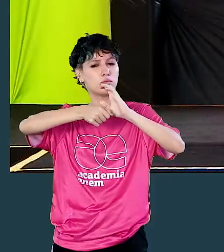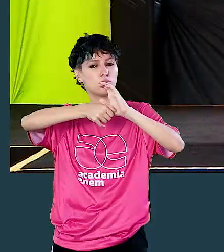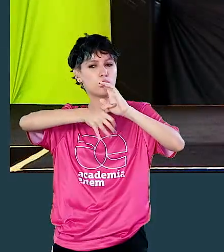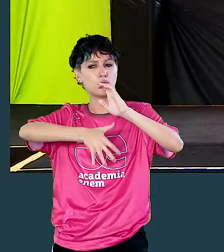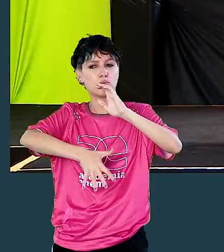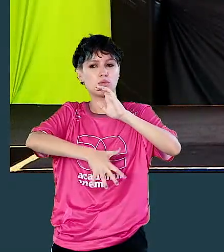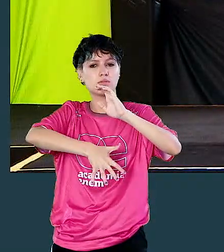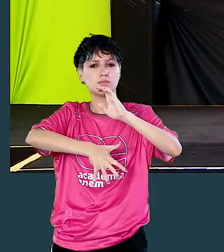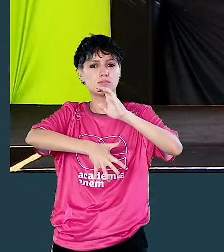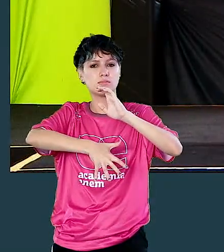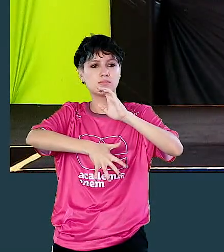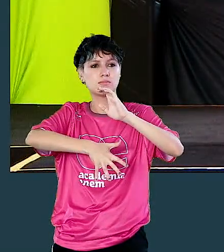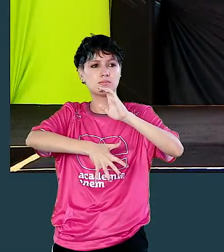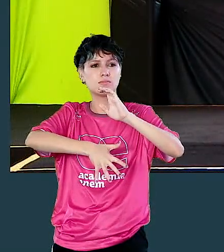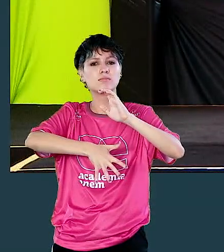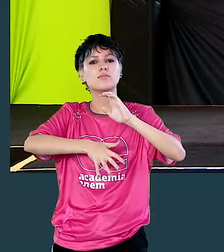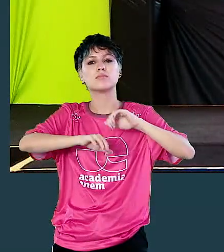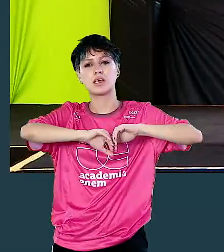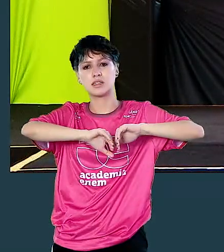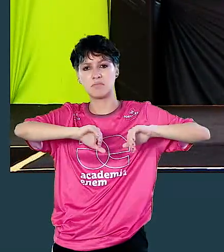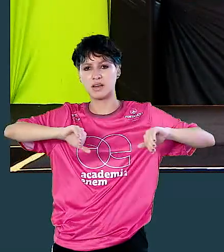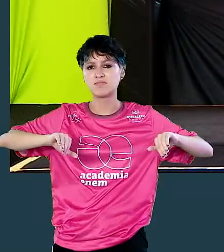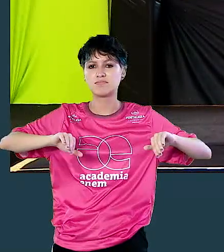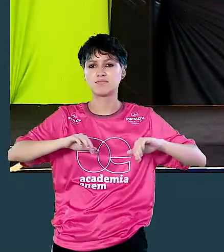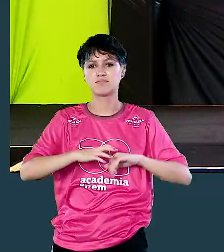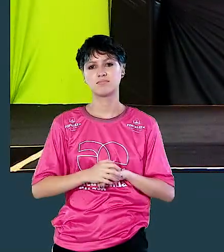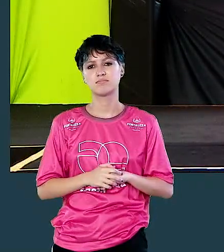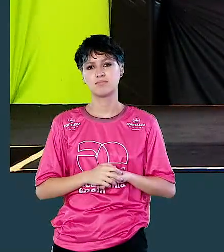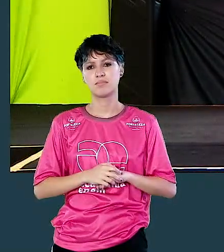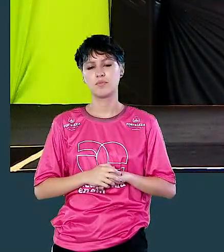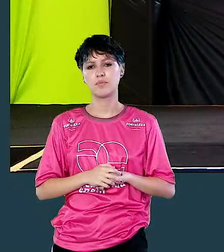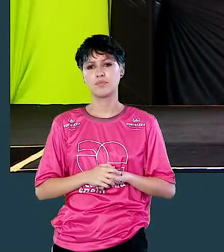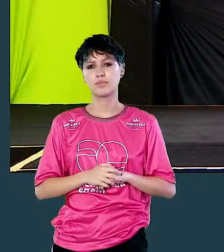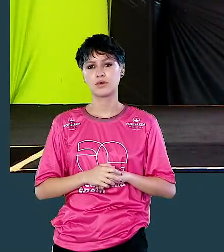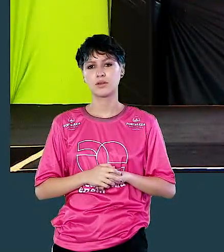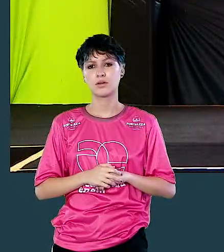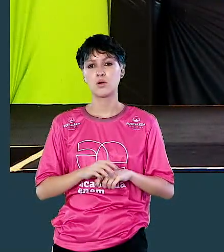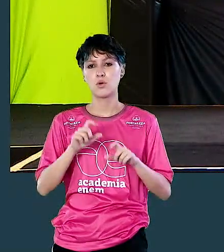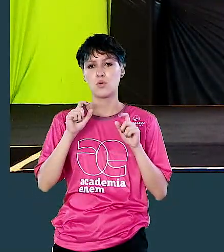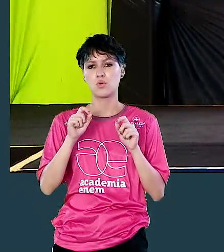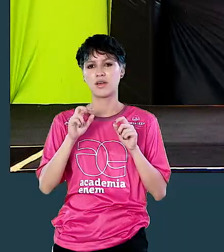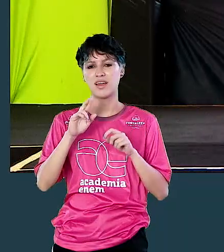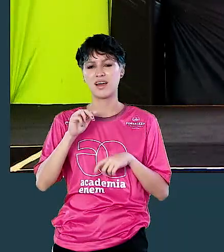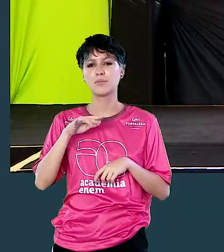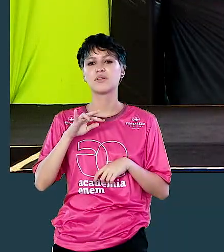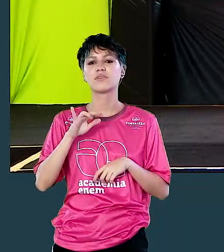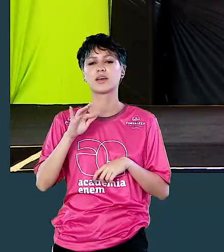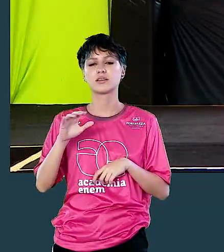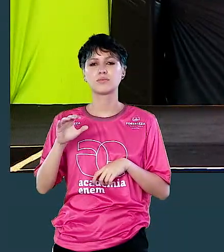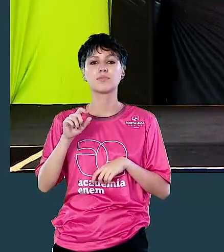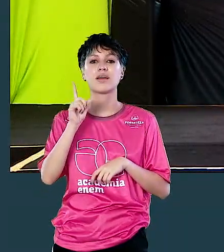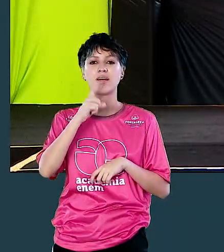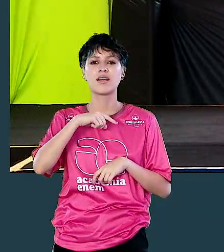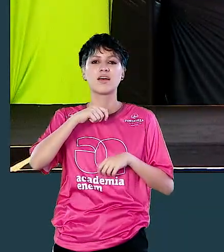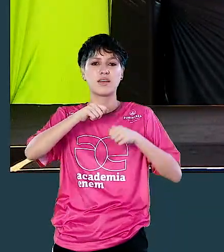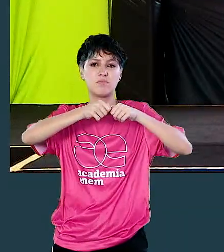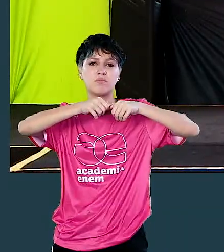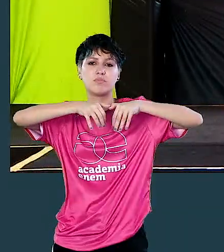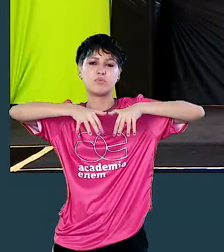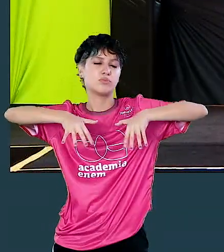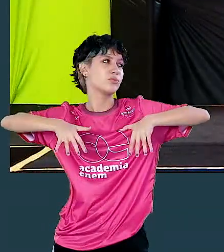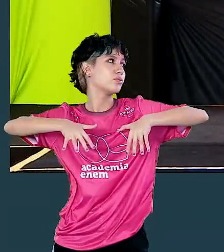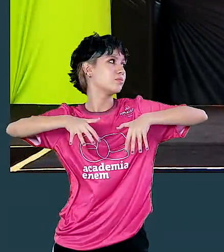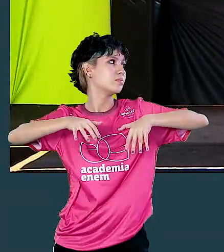eu estou próximo do Matheus? Não. Tá vendo que a ramificação... O que é a ramificação, Ed? São esses tracinhos, ó.